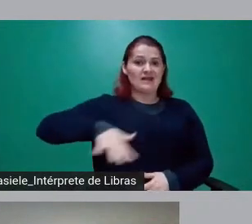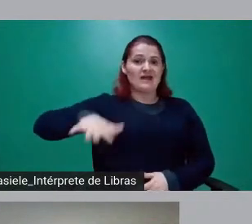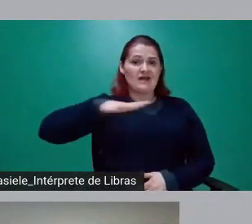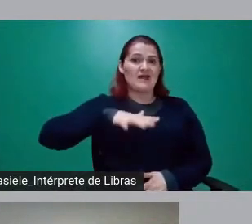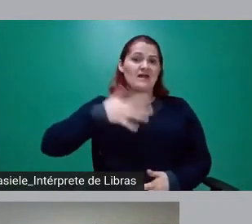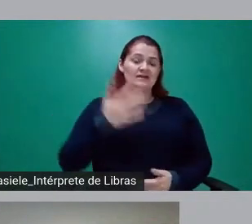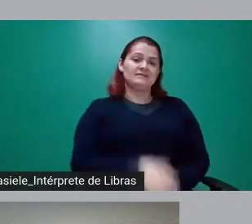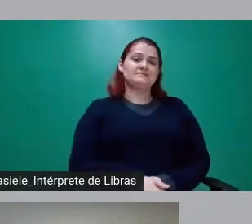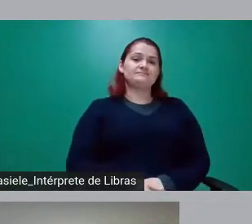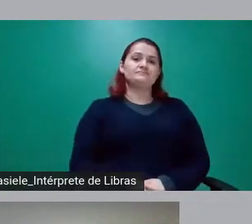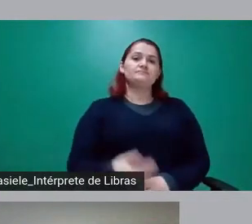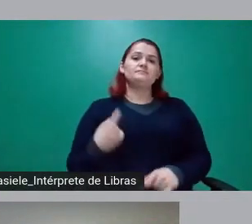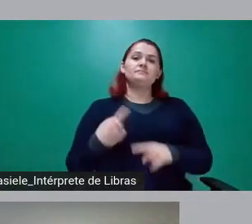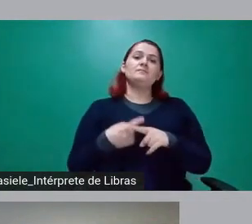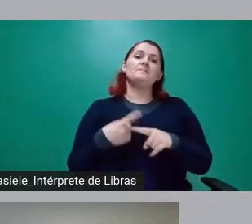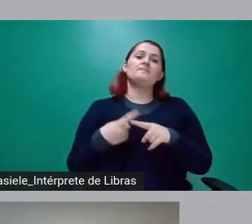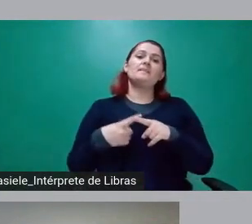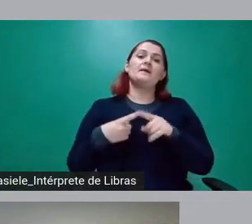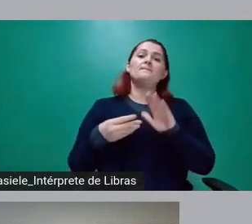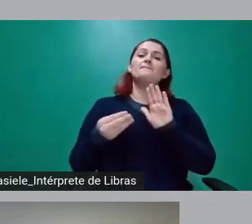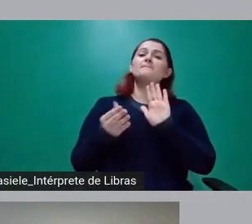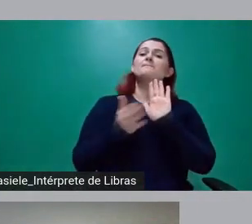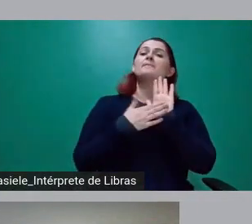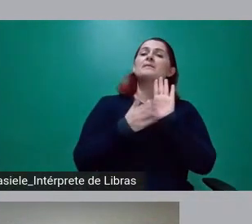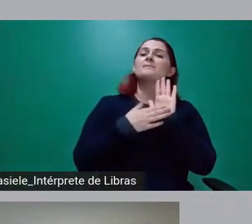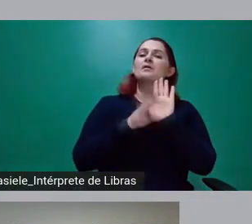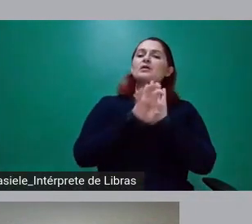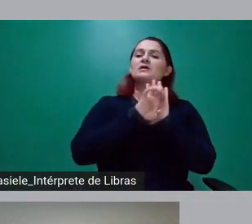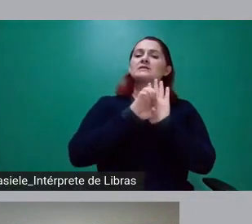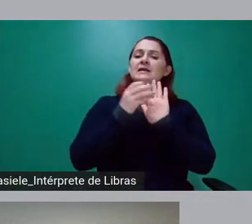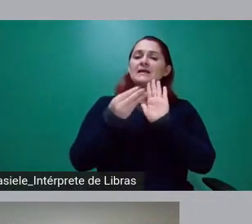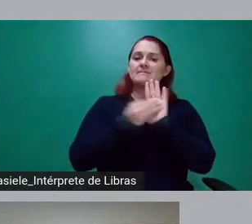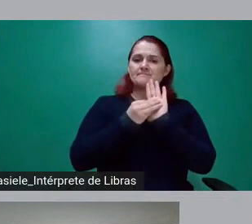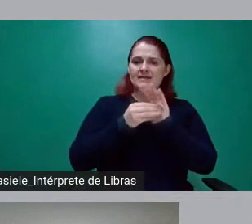Proposta de emendas constitucionais inconstitucionais.